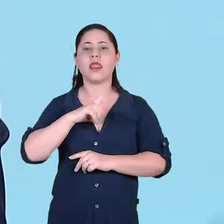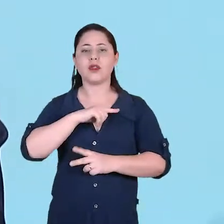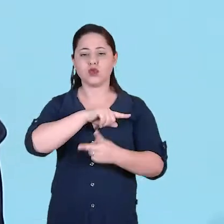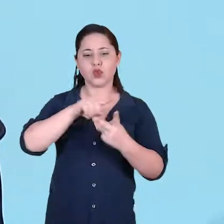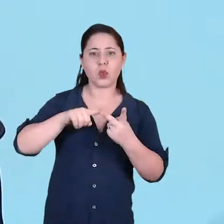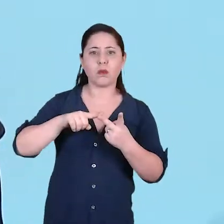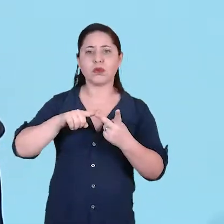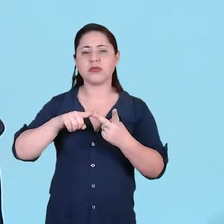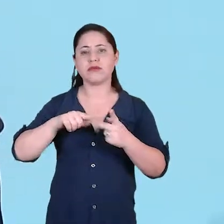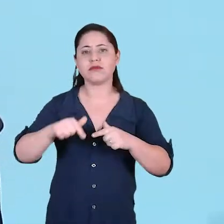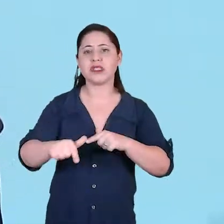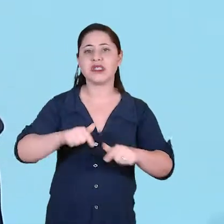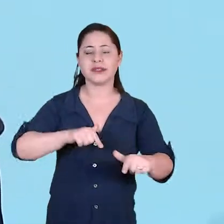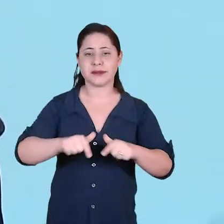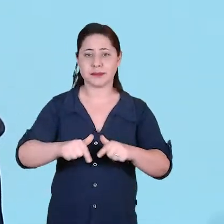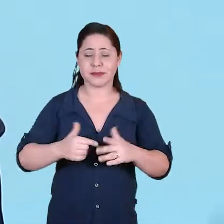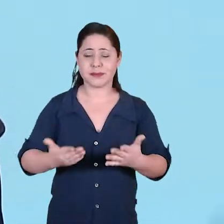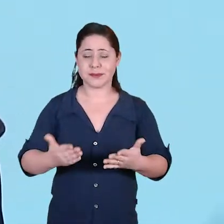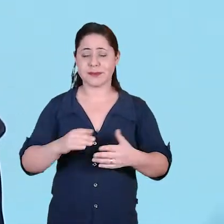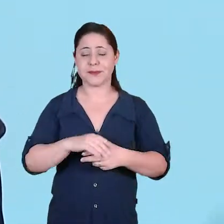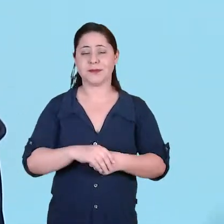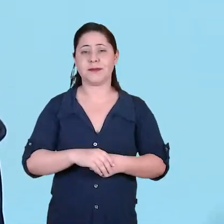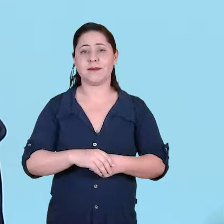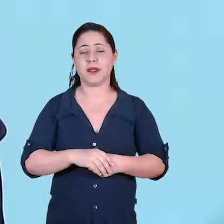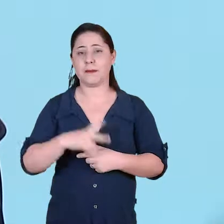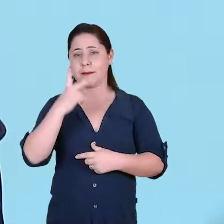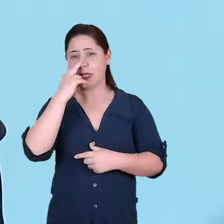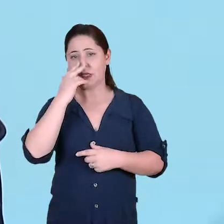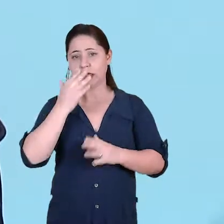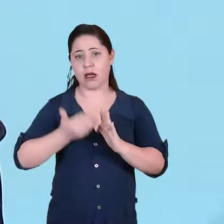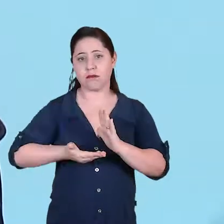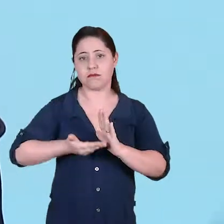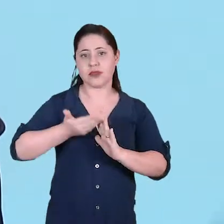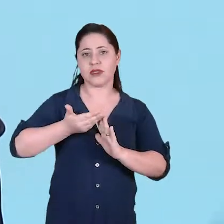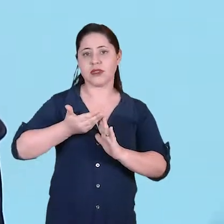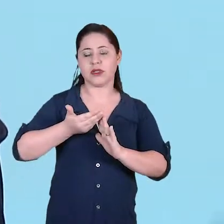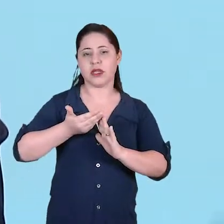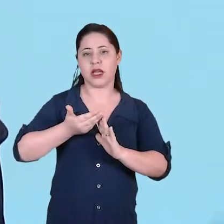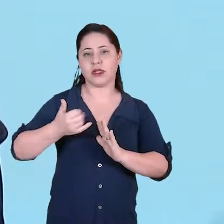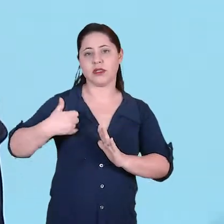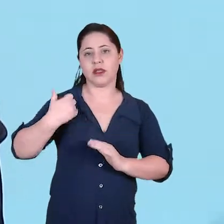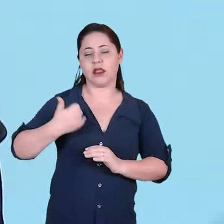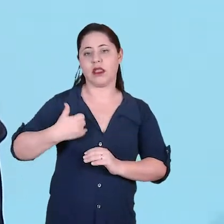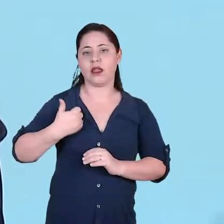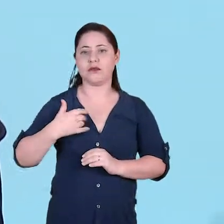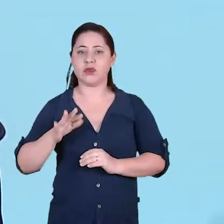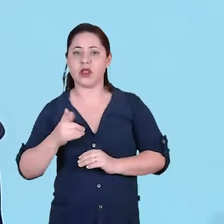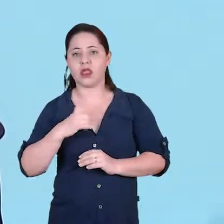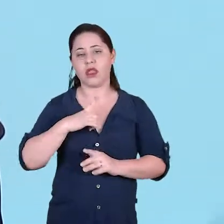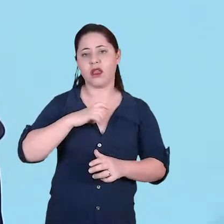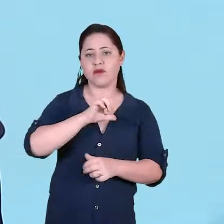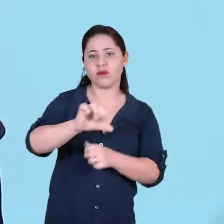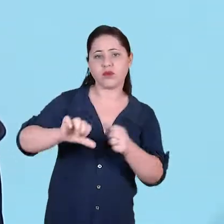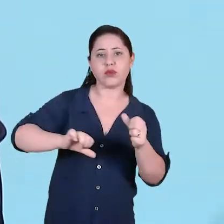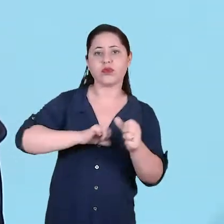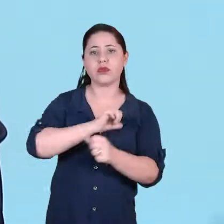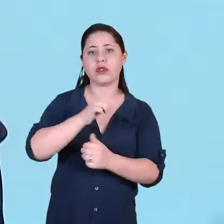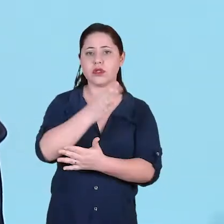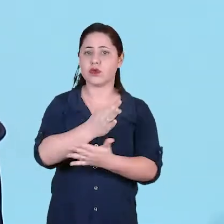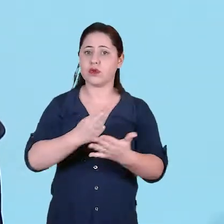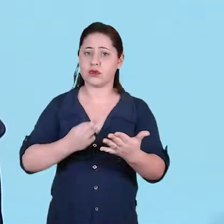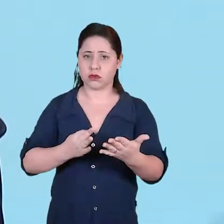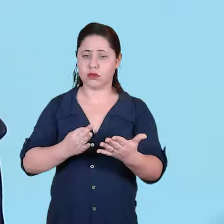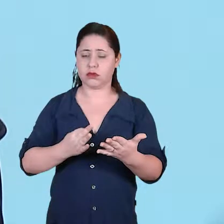jornada de trabalho, né? E eleva-se a idade mínima, embora houve uma mudança no